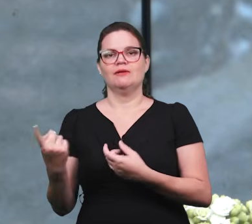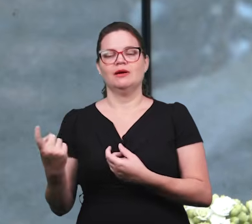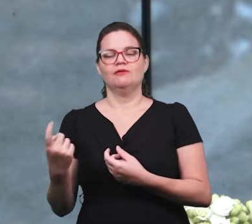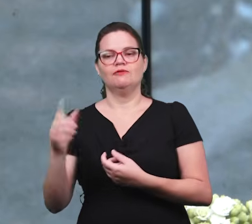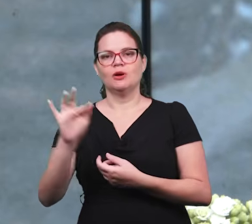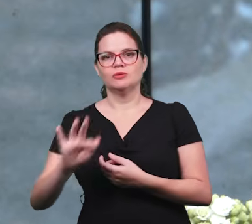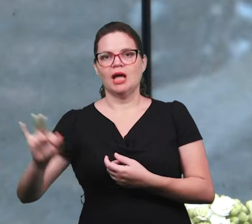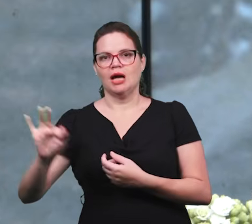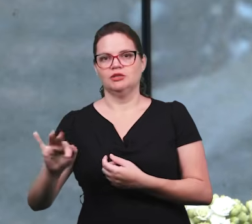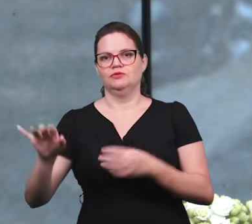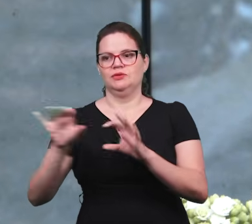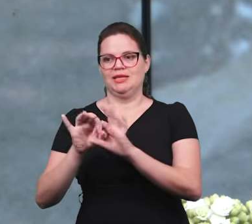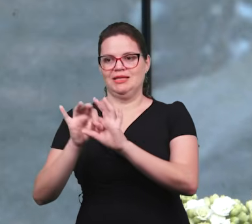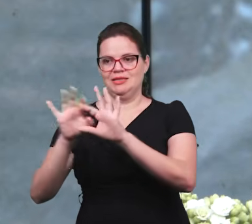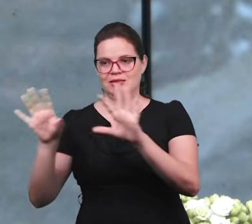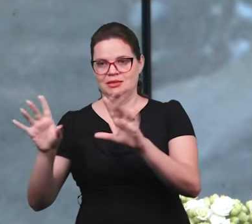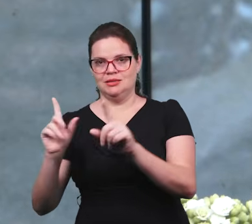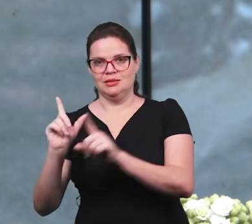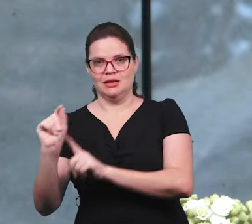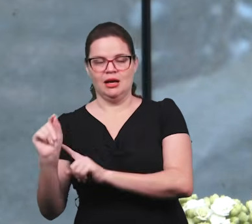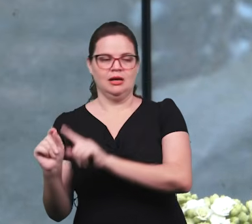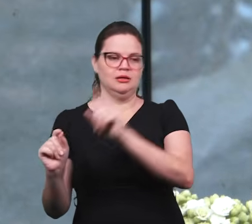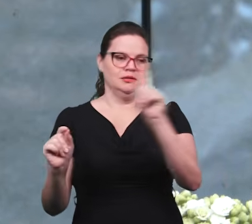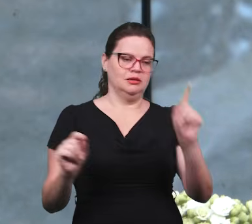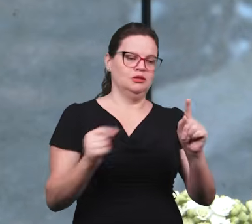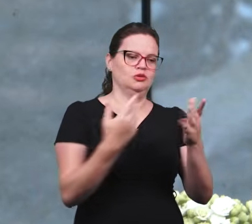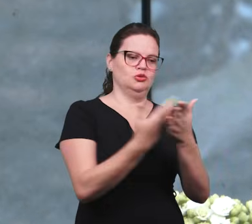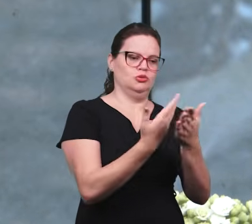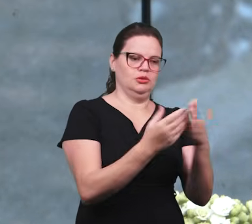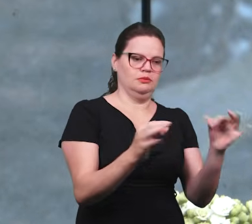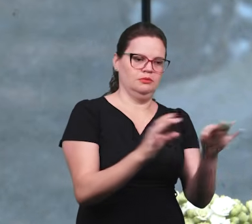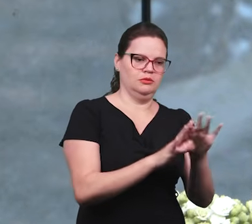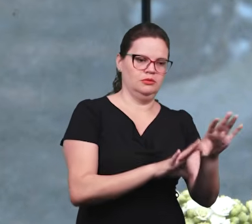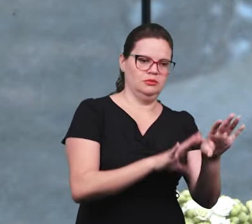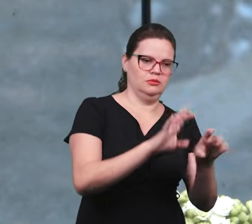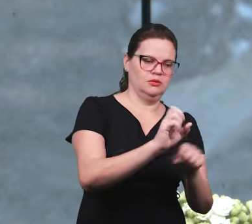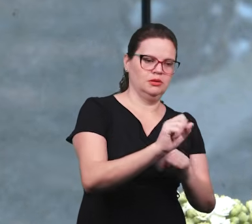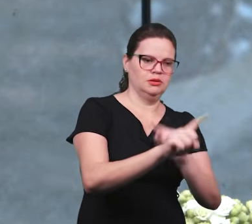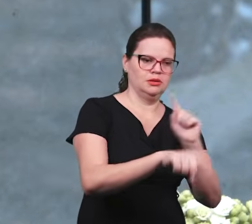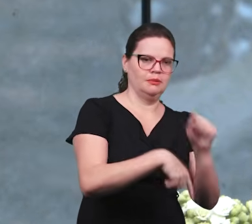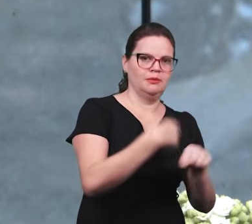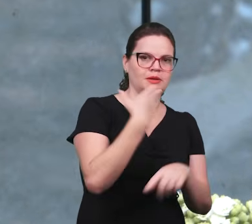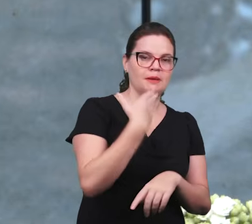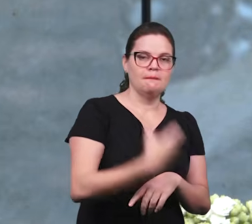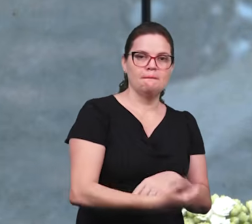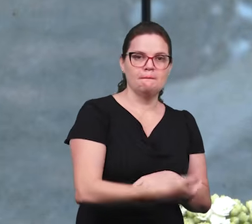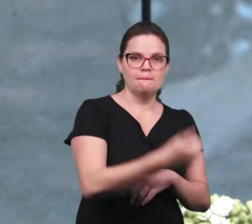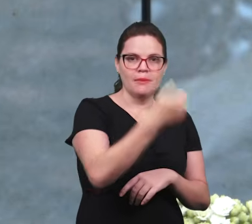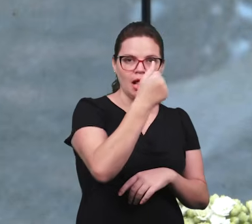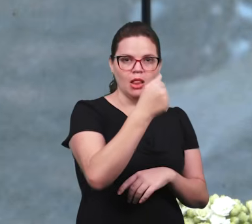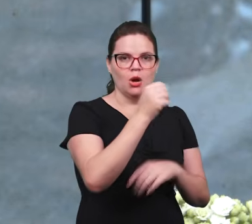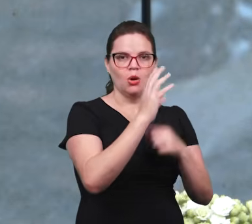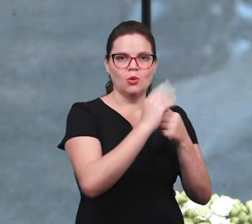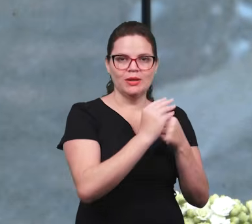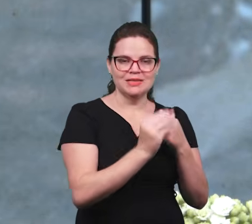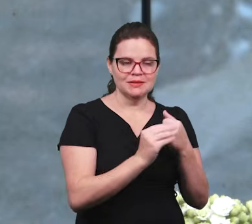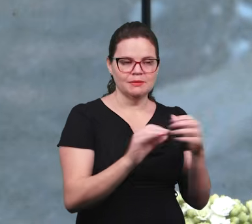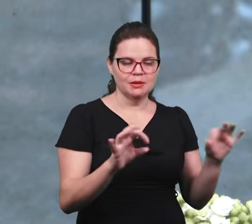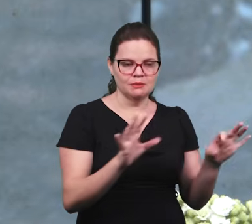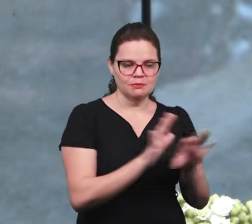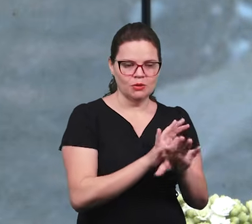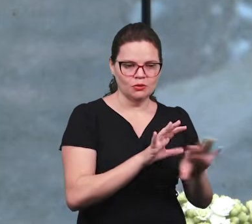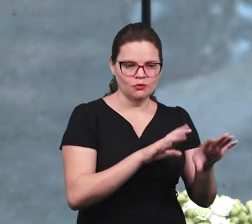condição melhor dentro da carreira militar, para então você utilizar o conhecimento que você teve